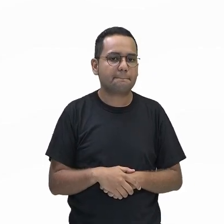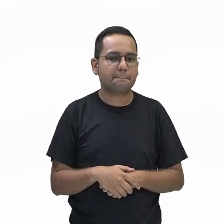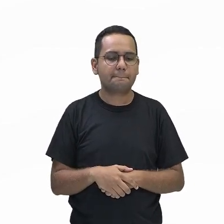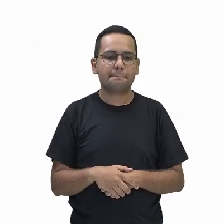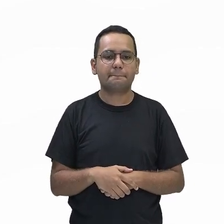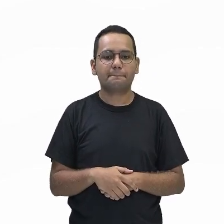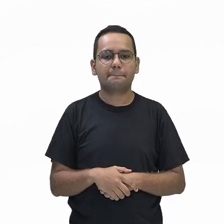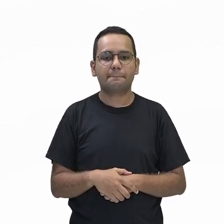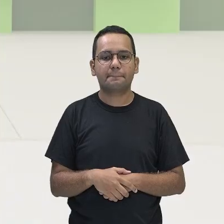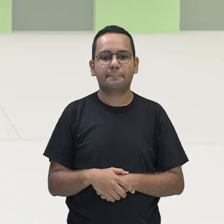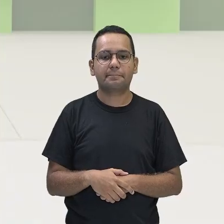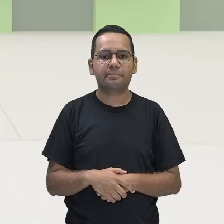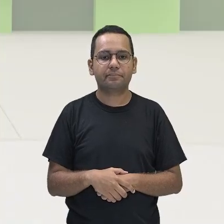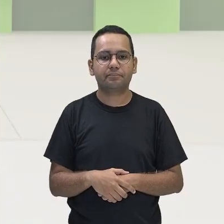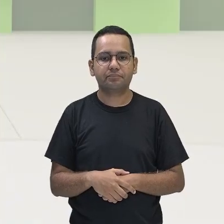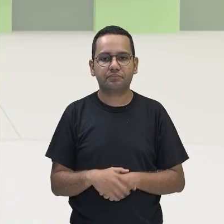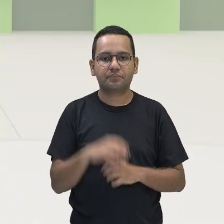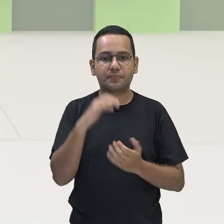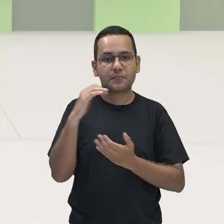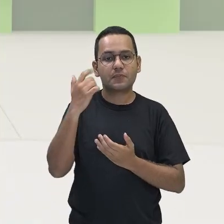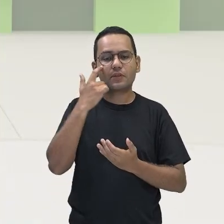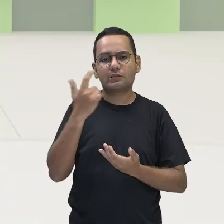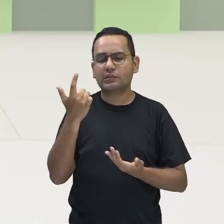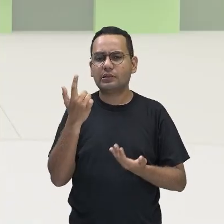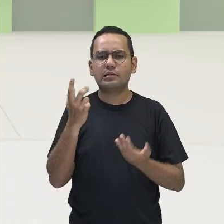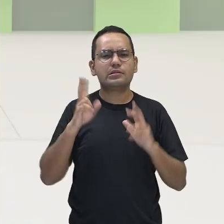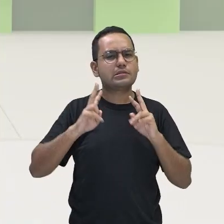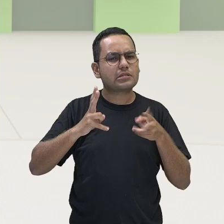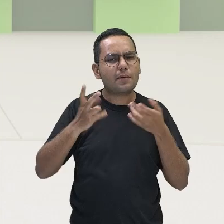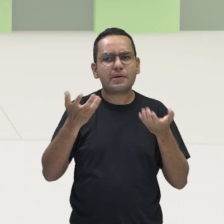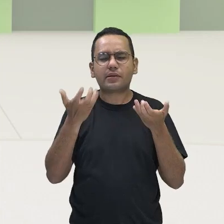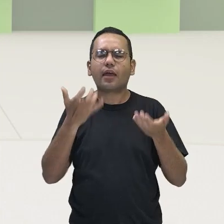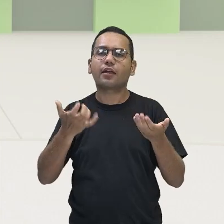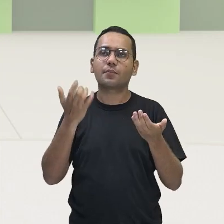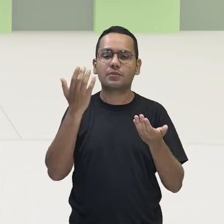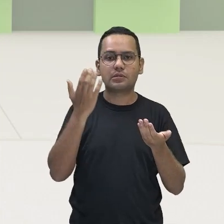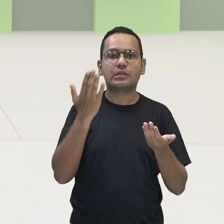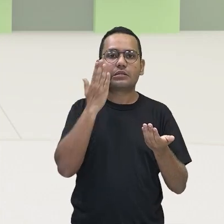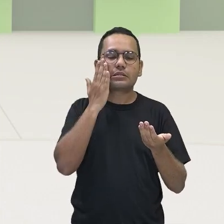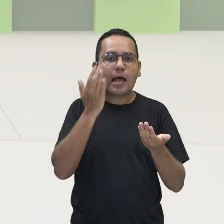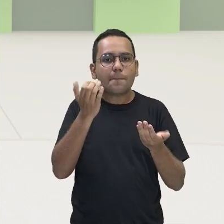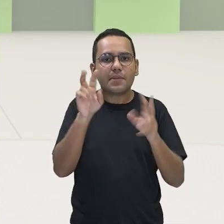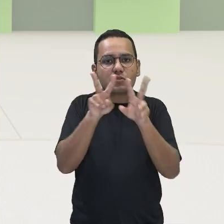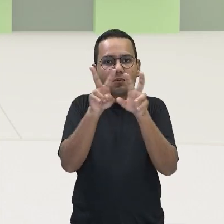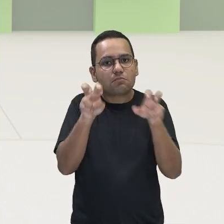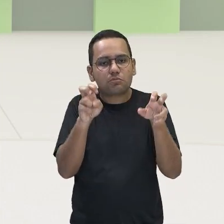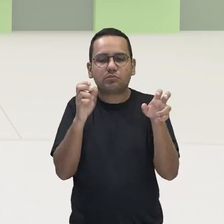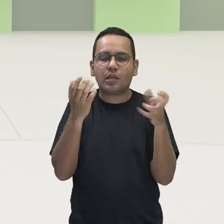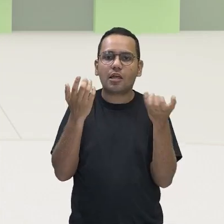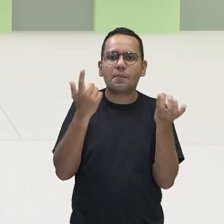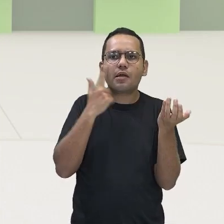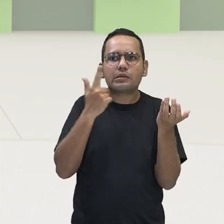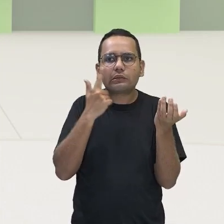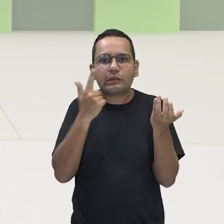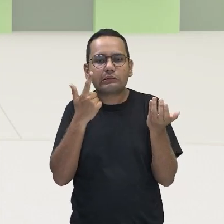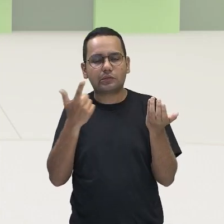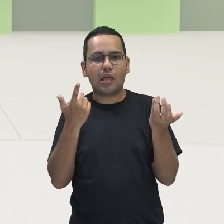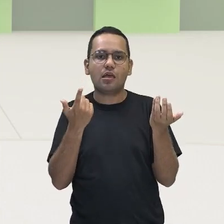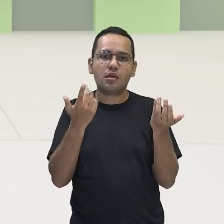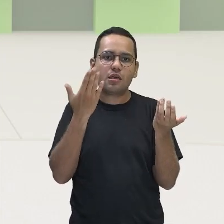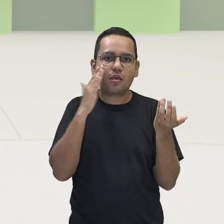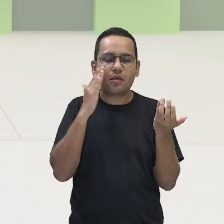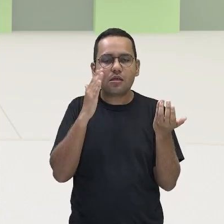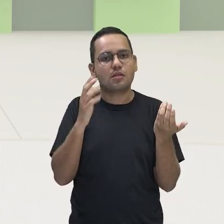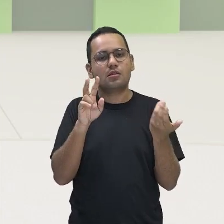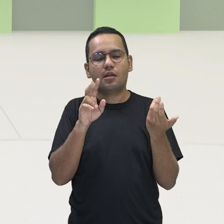nós temos. Nós temos muita curiosidade, nós queremos saber como é que é aquele conhecimento, como é que